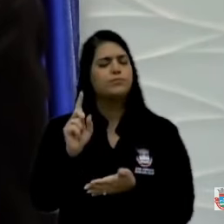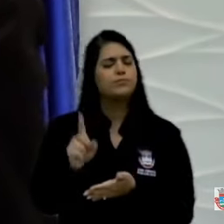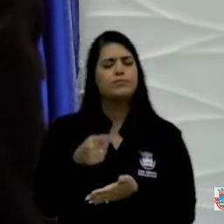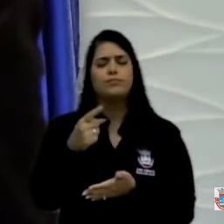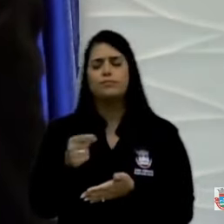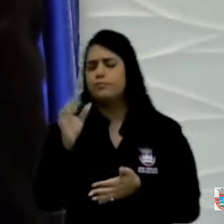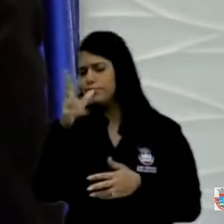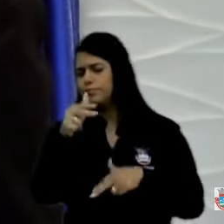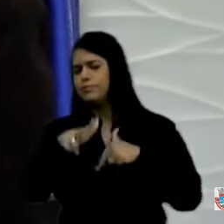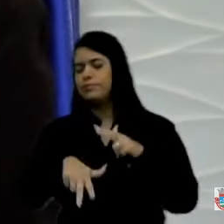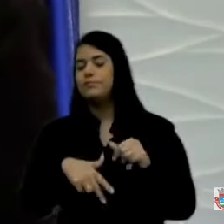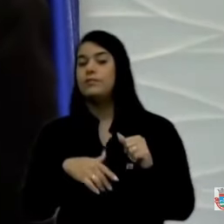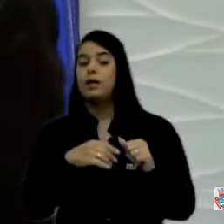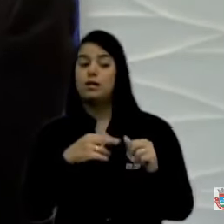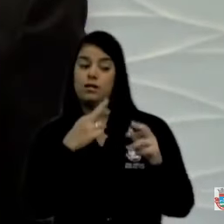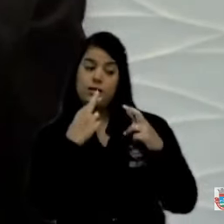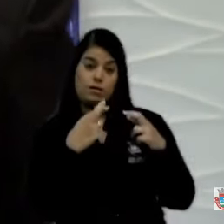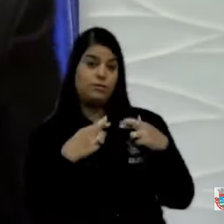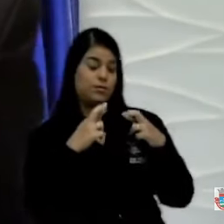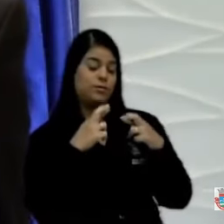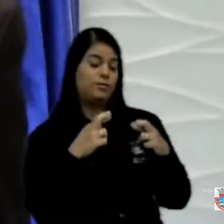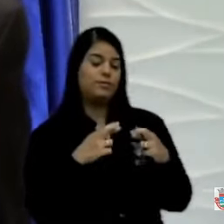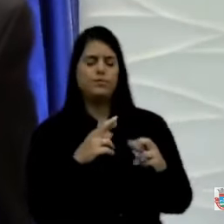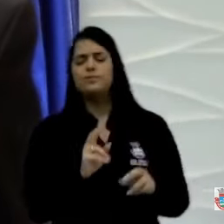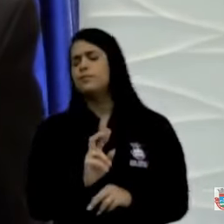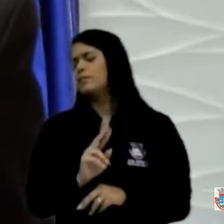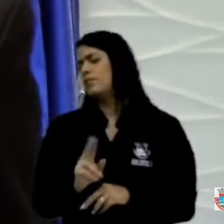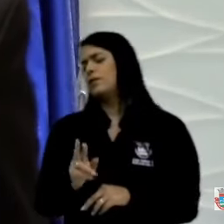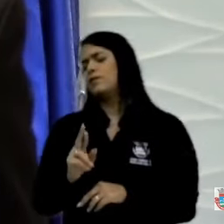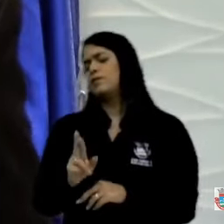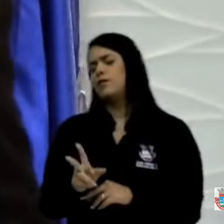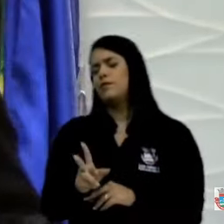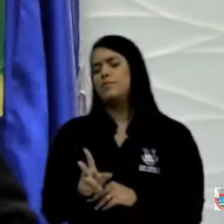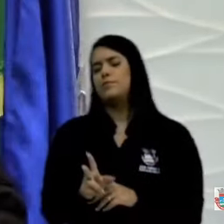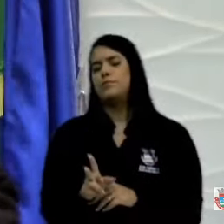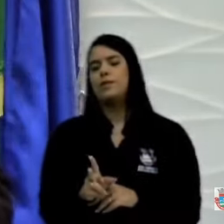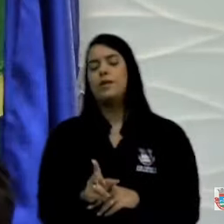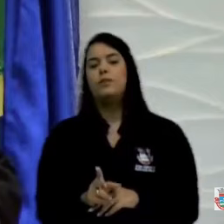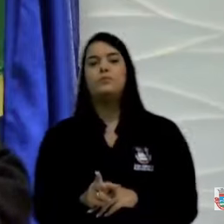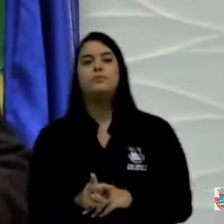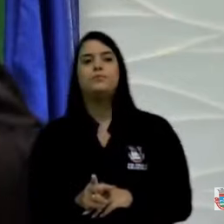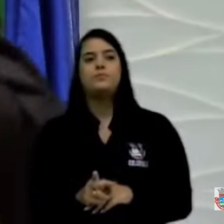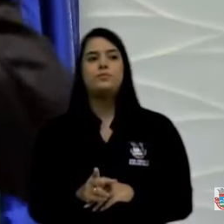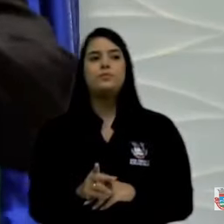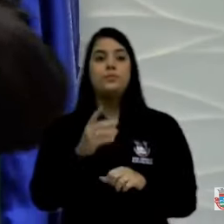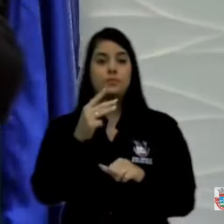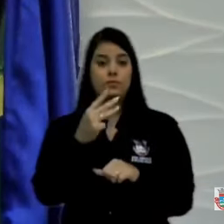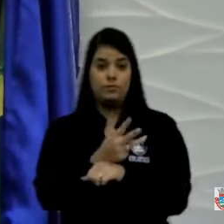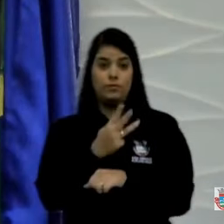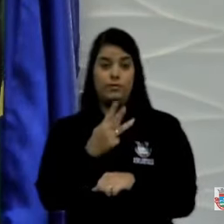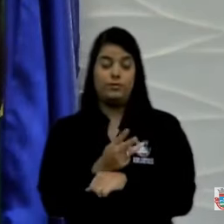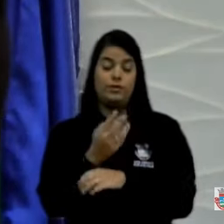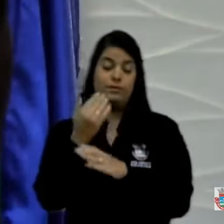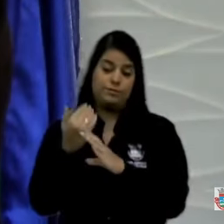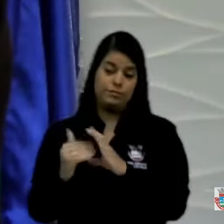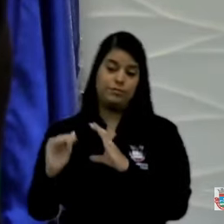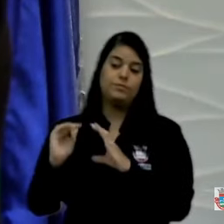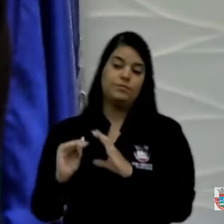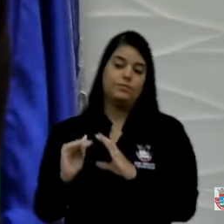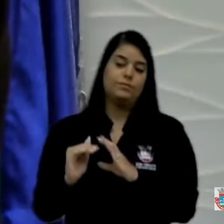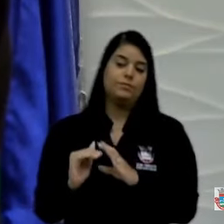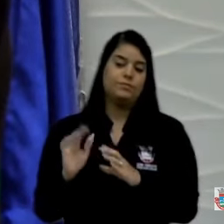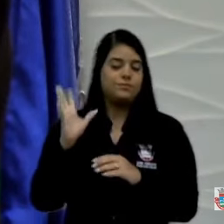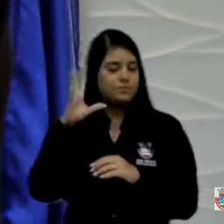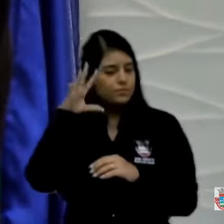Ele disse: de forma nenhuma. Eu peguei o áudio da deputada, que na época era prefeita, botei para ele